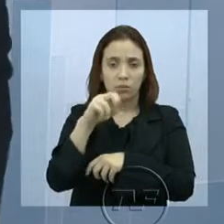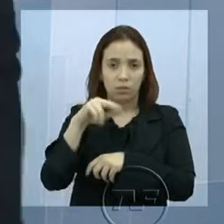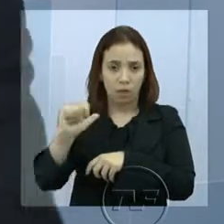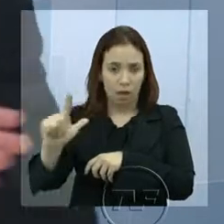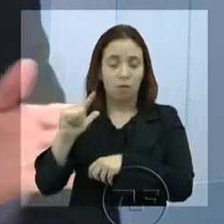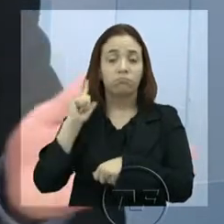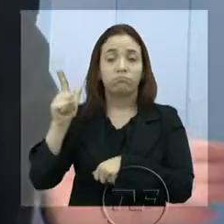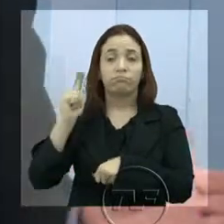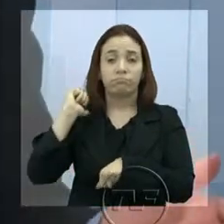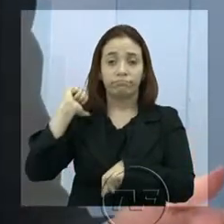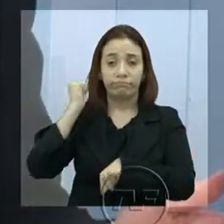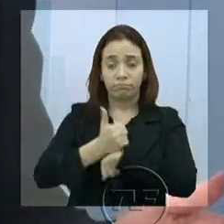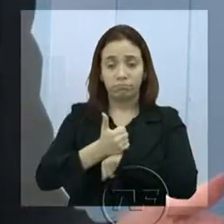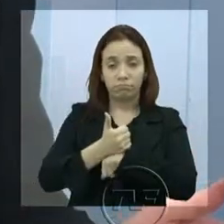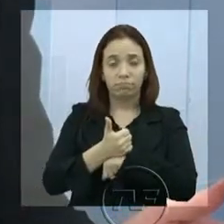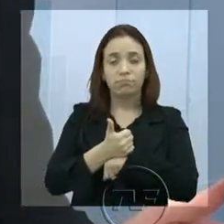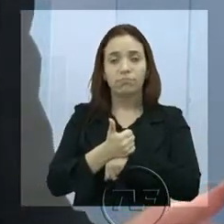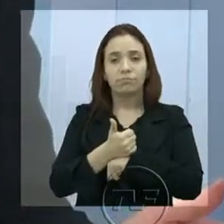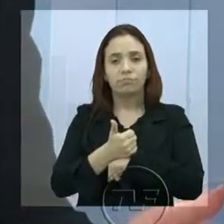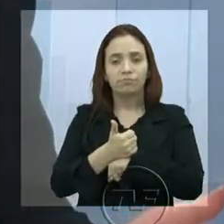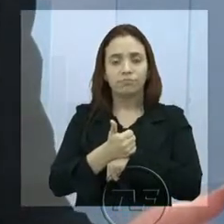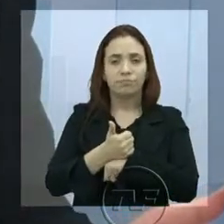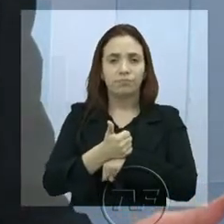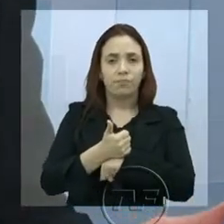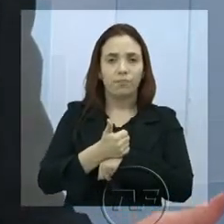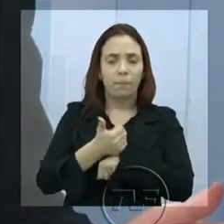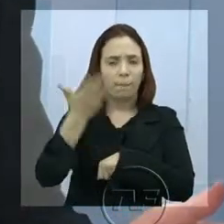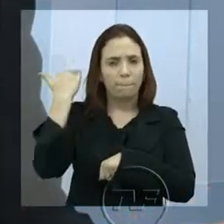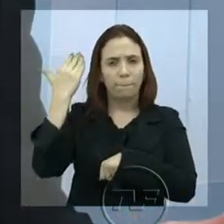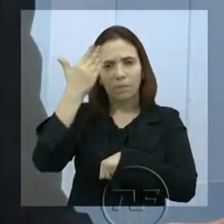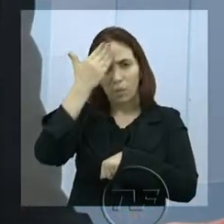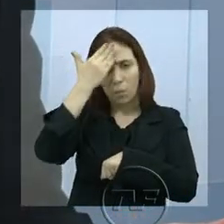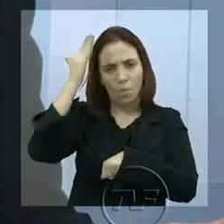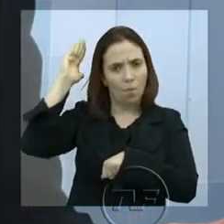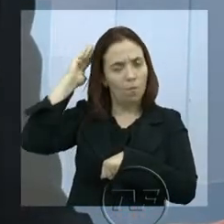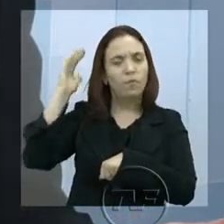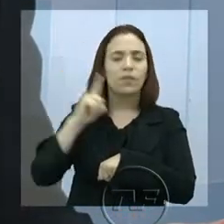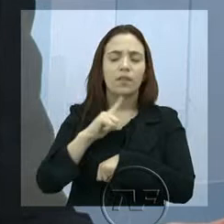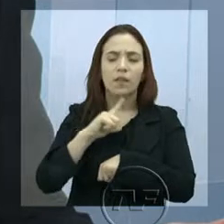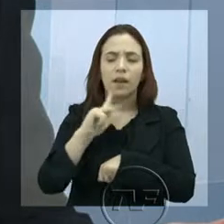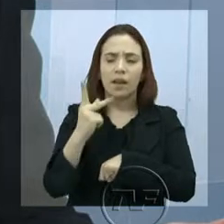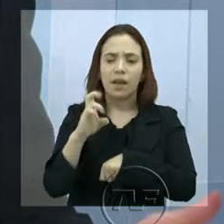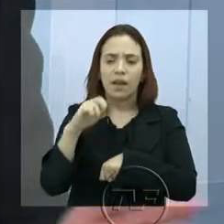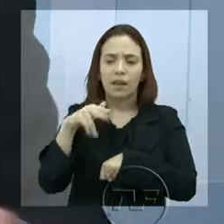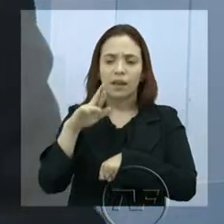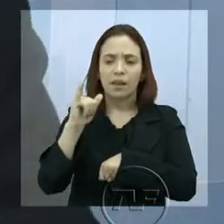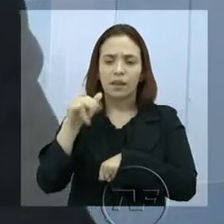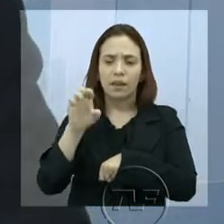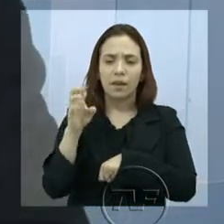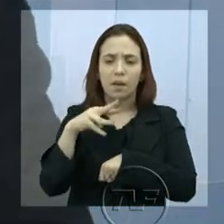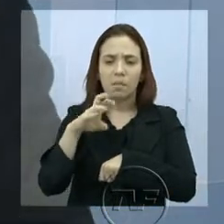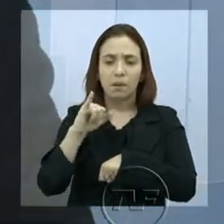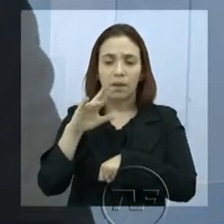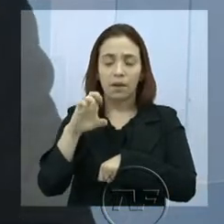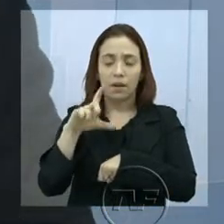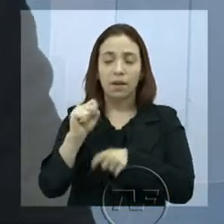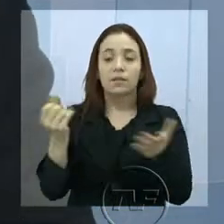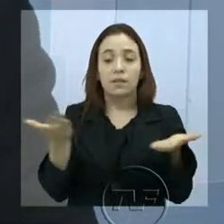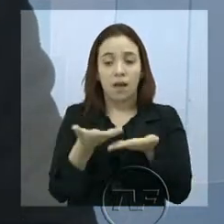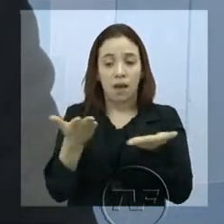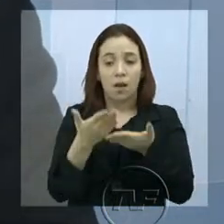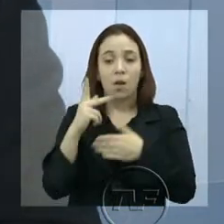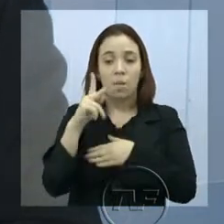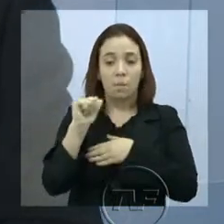cargo na gestão passada de Michel Temer, que tinha Henrique Meirelles como ministro da Fazenda, que agora, com Paulo